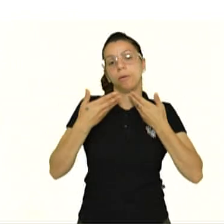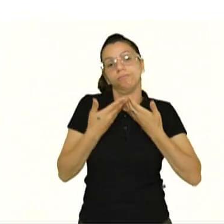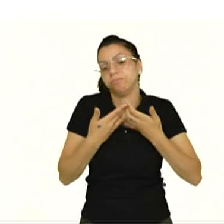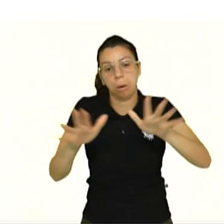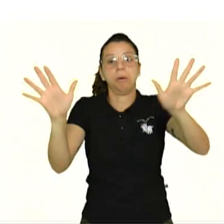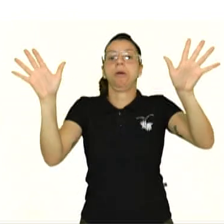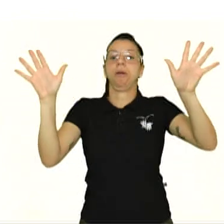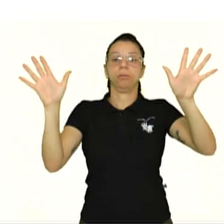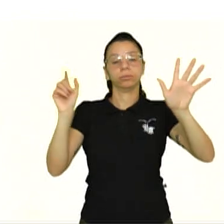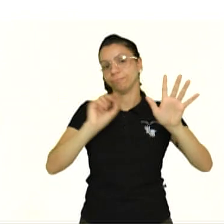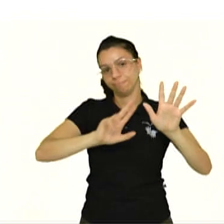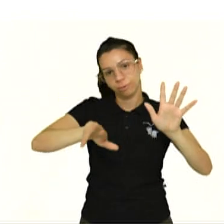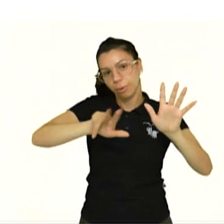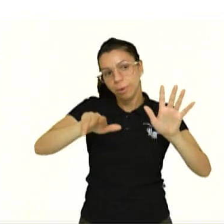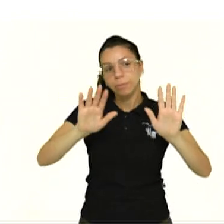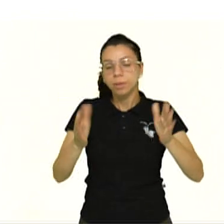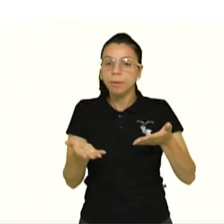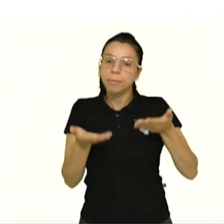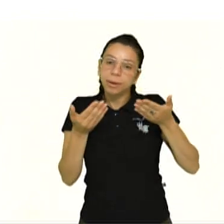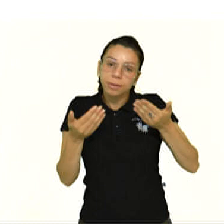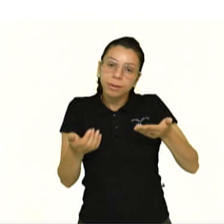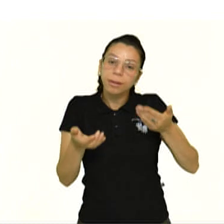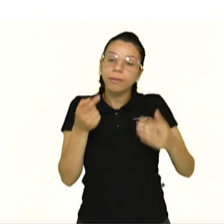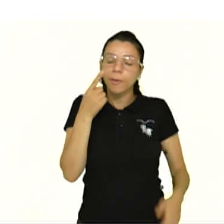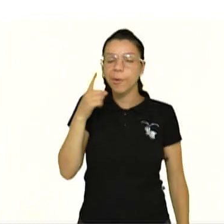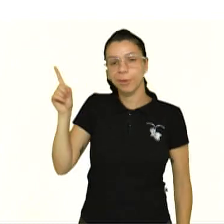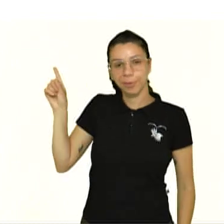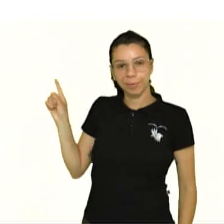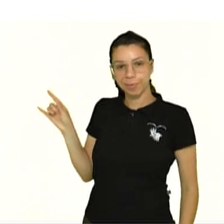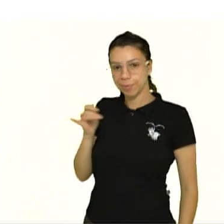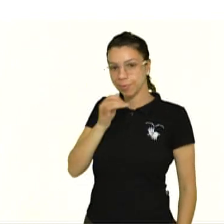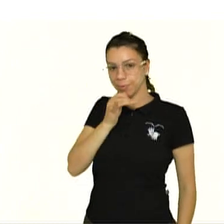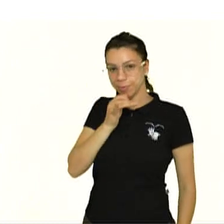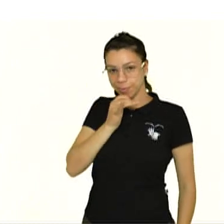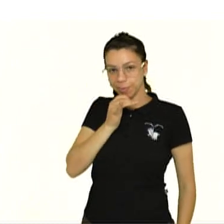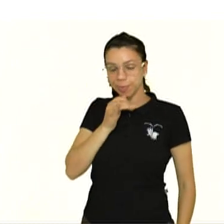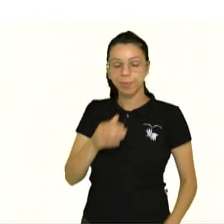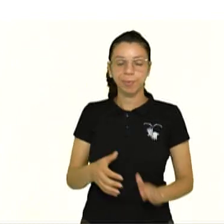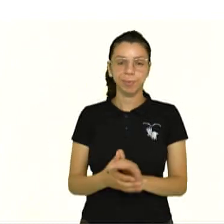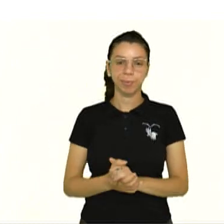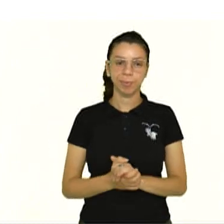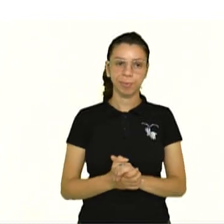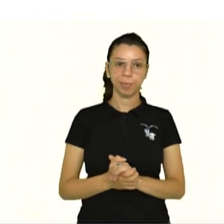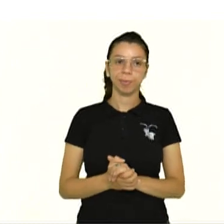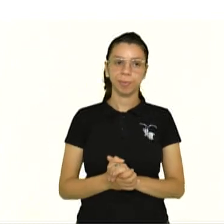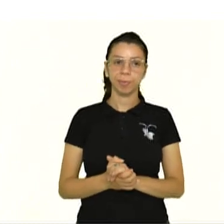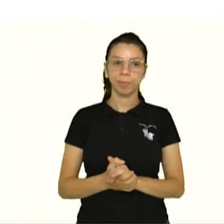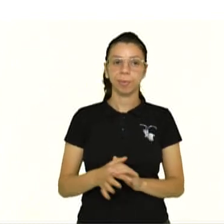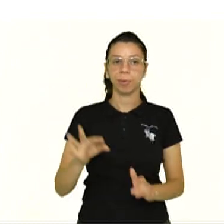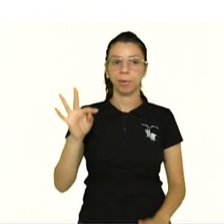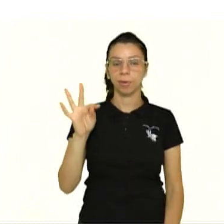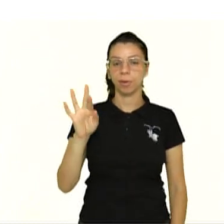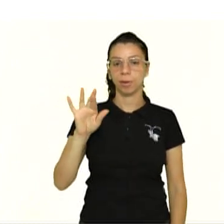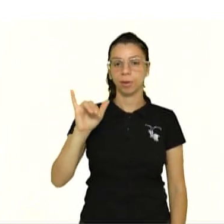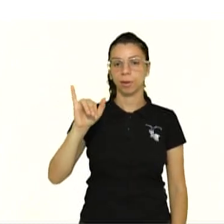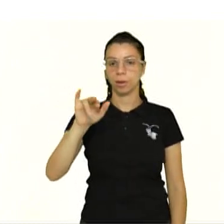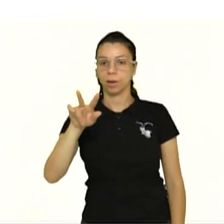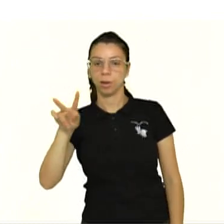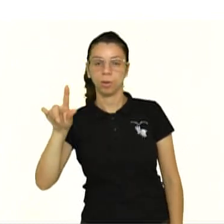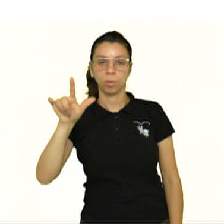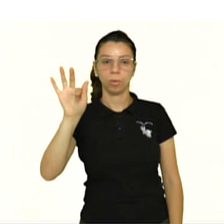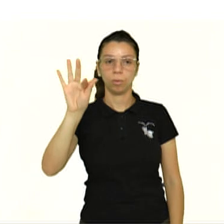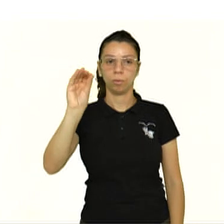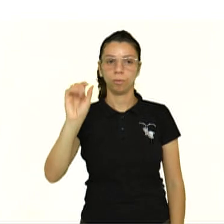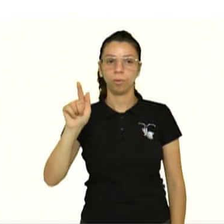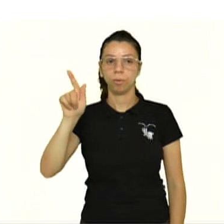escancarada. Vejamos aqui um exemplo, então. Esta obra que se chama O Triunfo de Galateia.